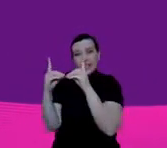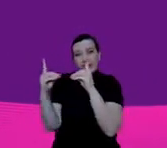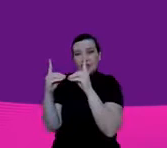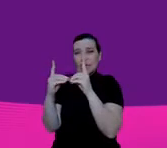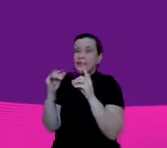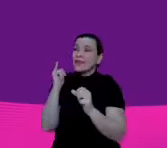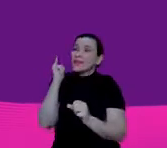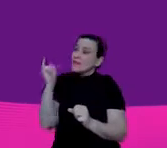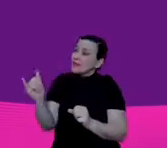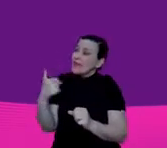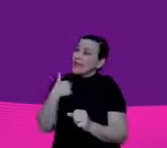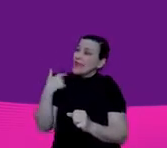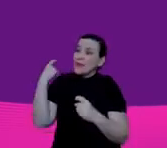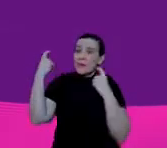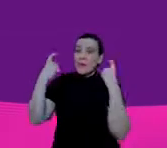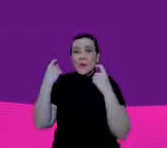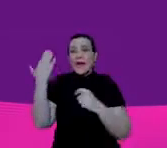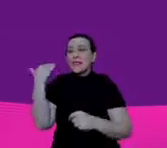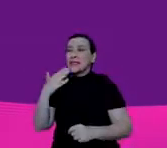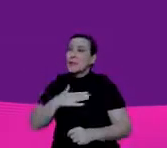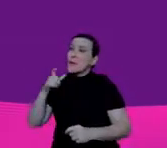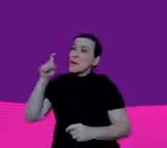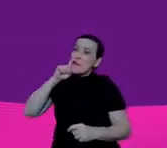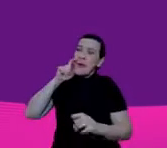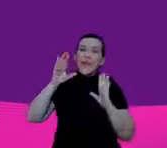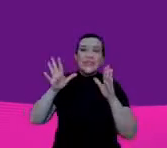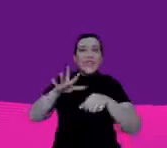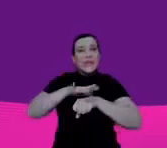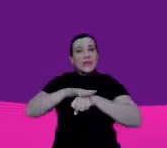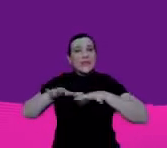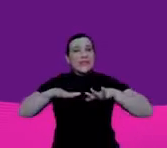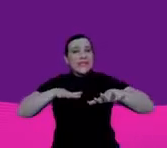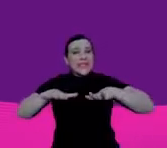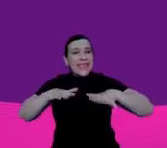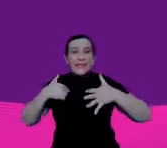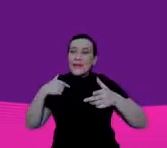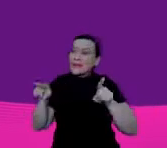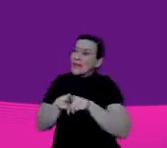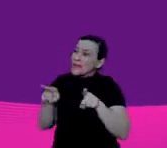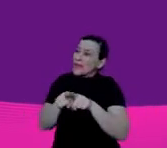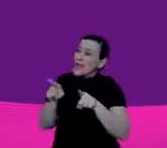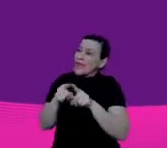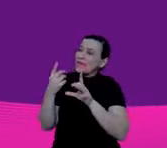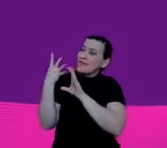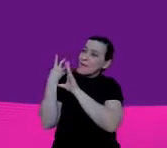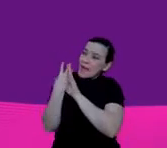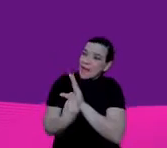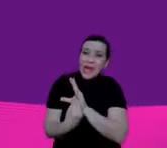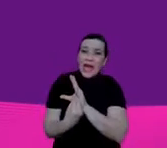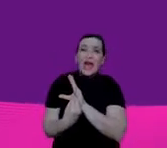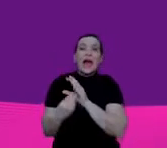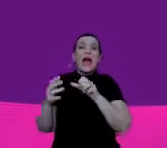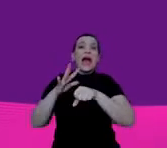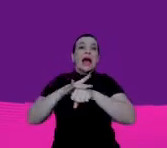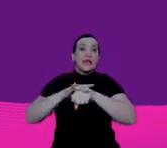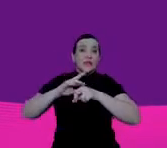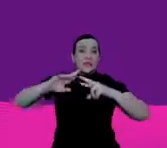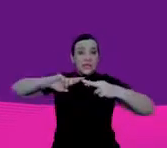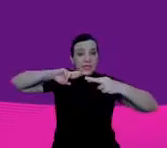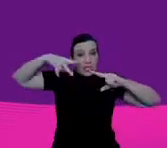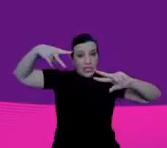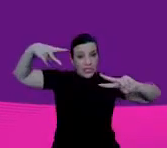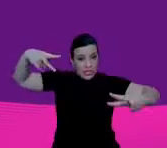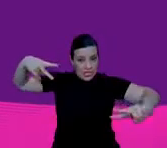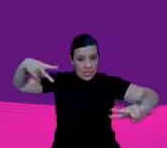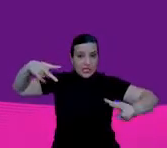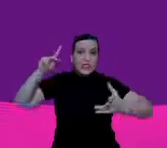pai tinha Parkinson, vou ter também. A doença de Parkinson, as formas genéticas da doença de Parkinson, elas, na verdade, elas são uma